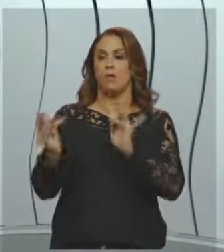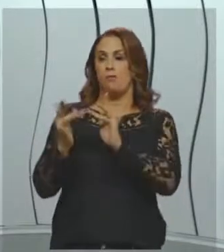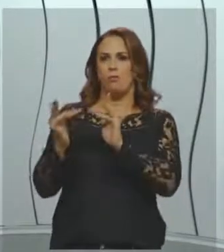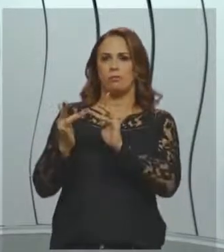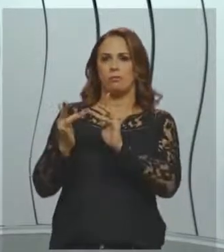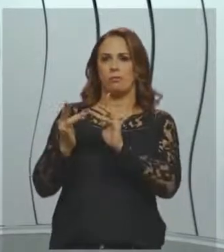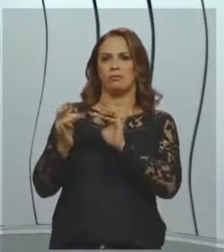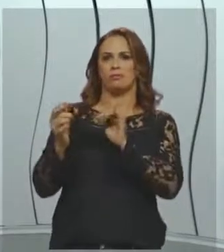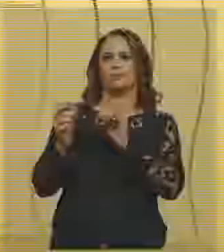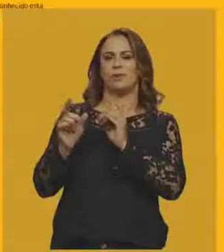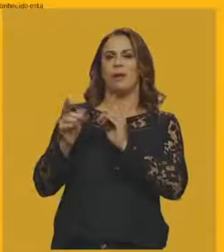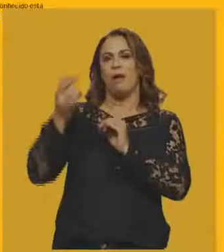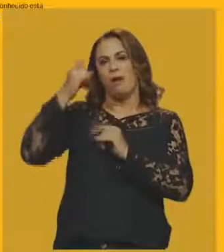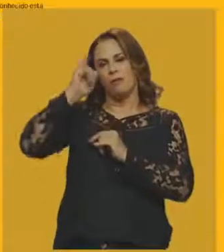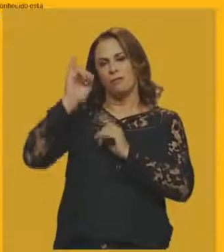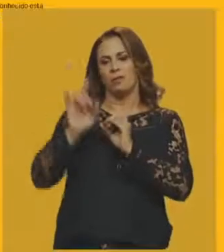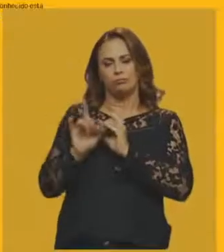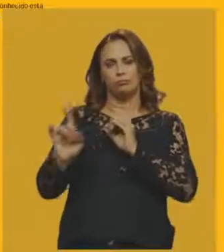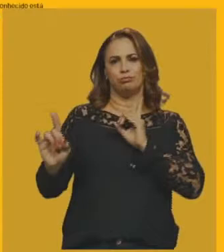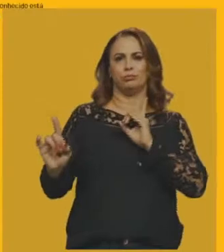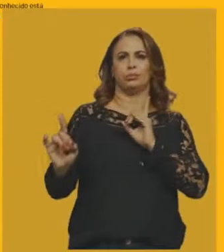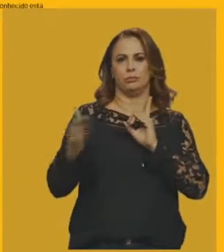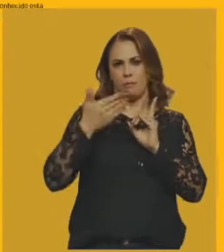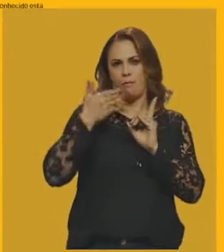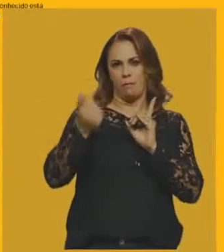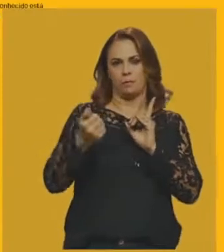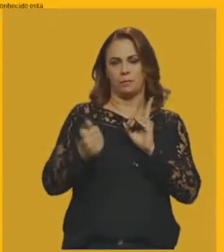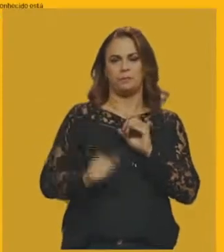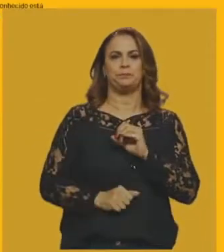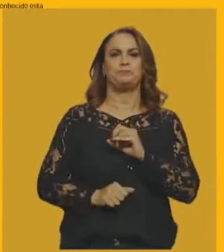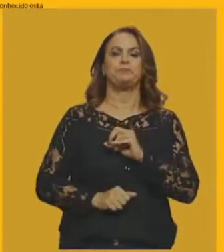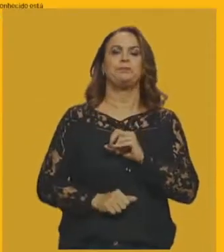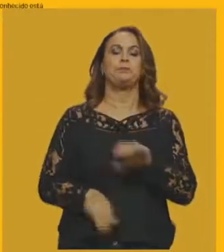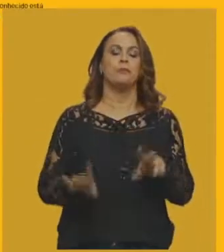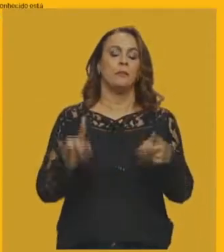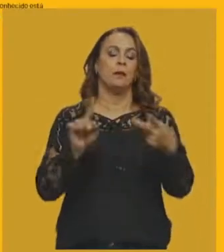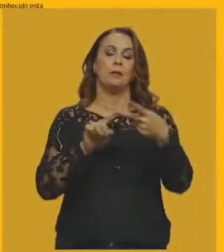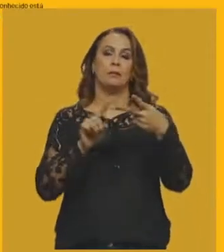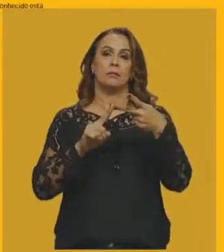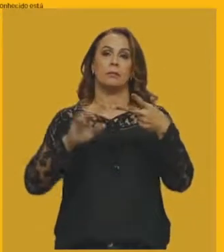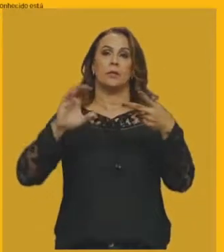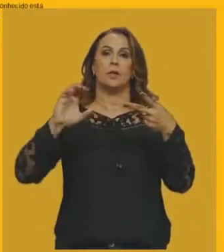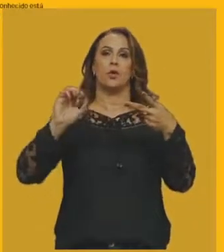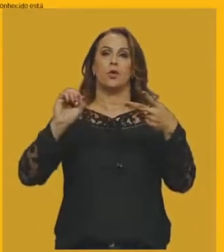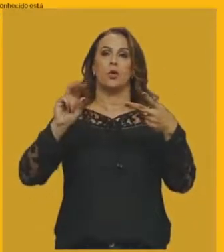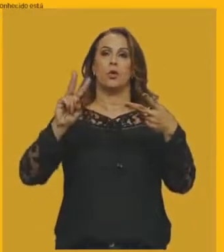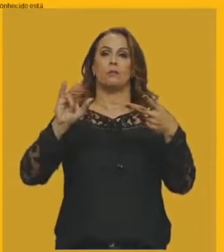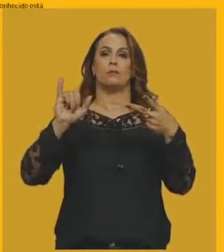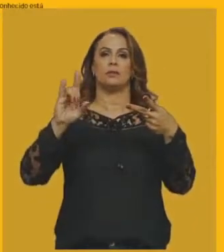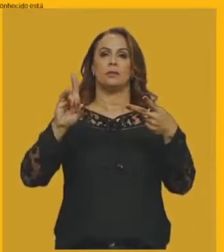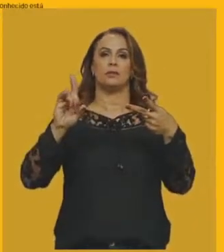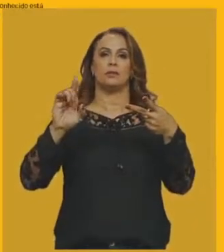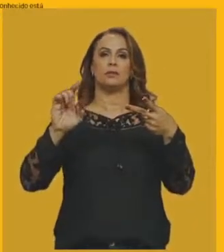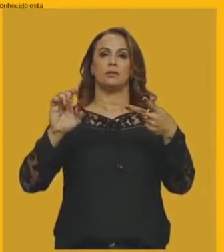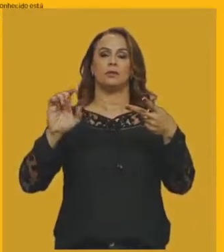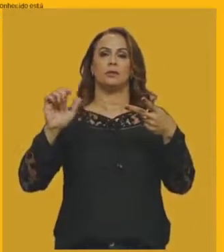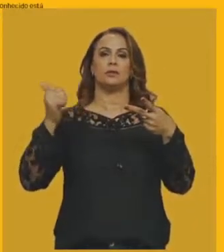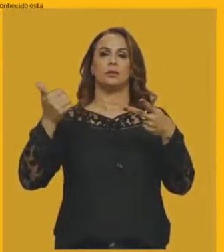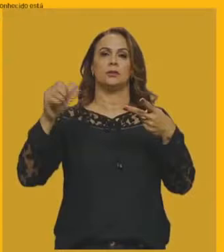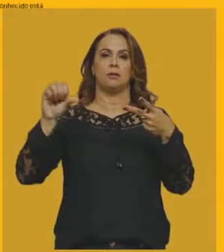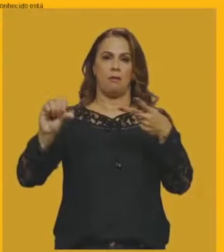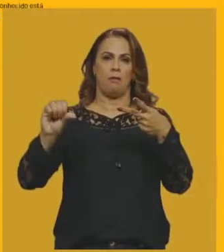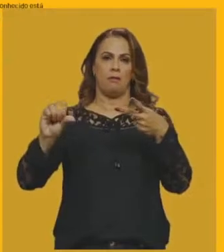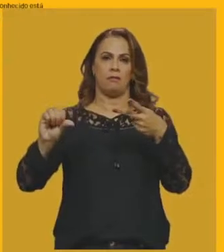A Covid-19, todos vocês já estão aí inteirados sobre a doença. É uma doença causada, né,